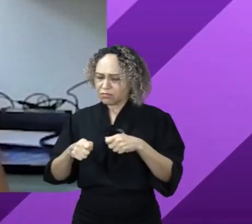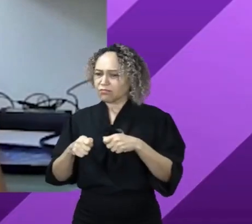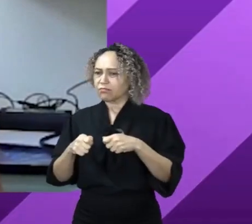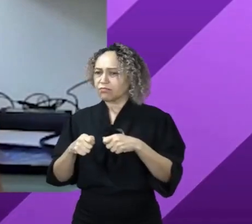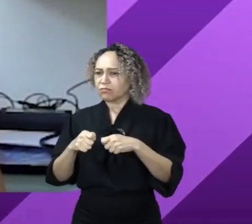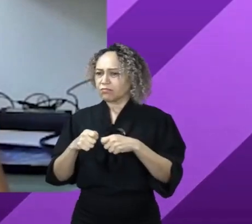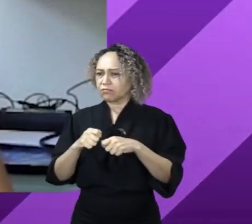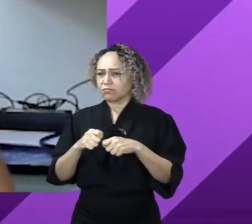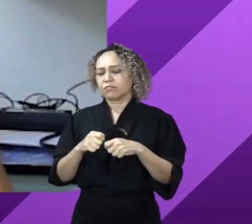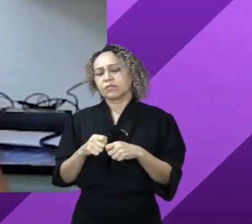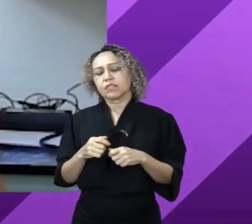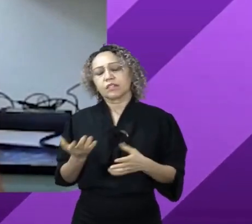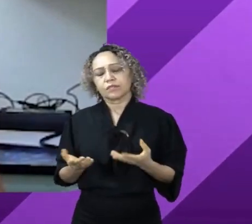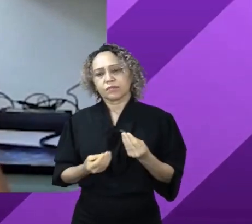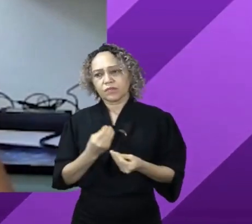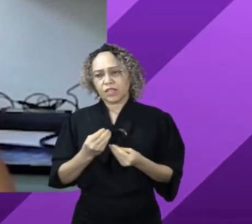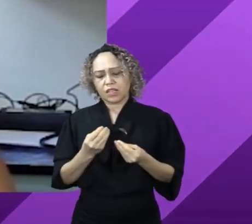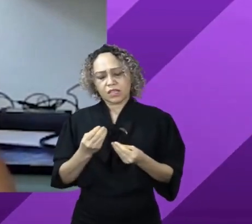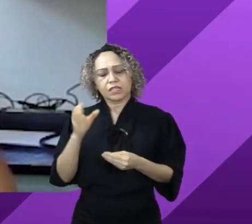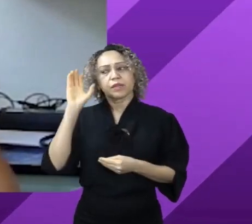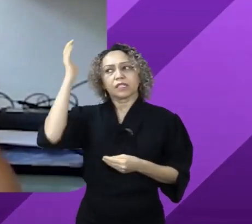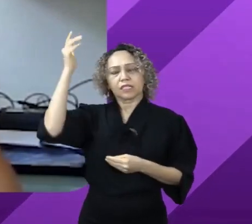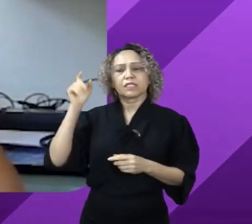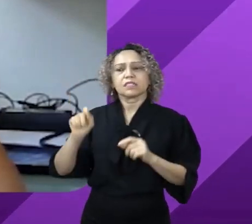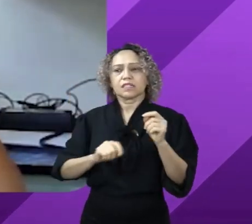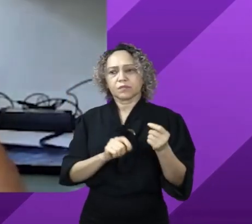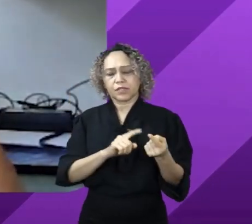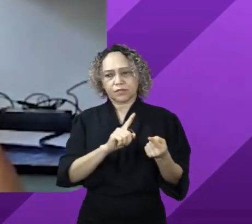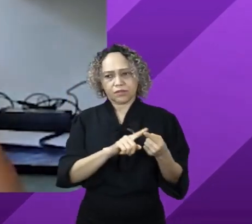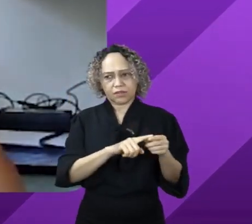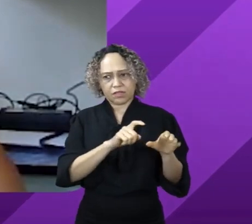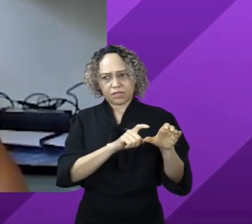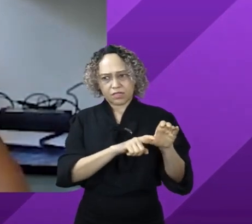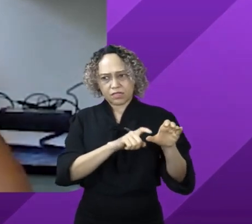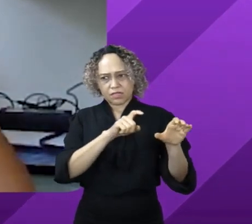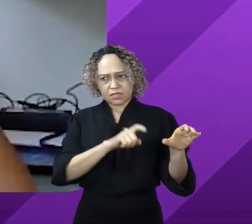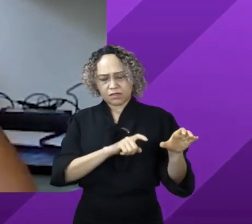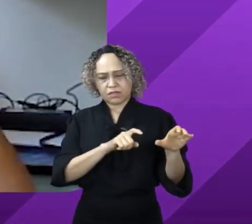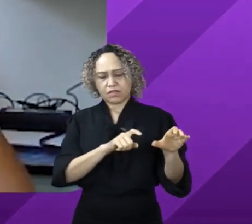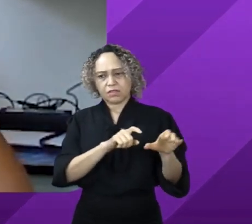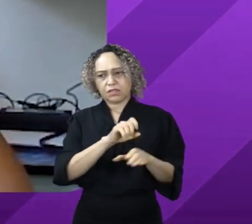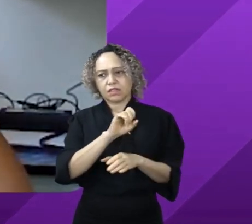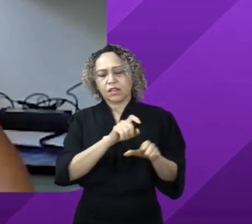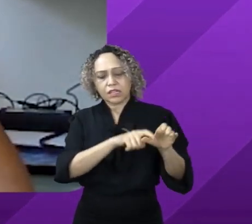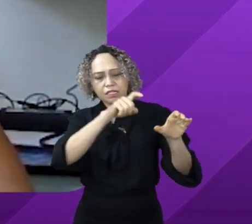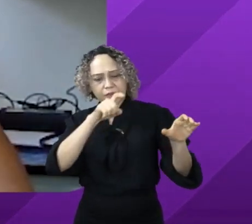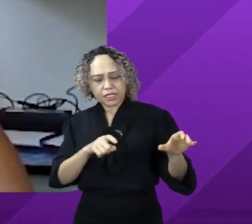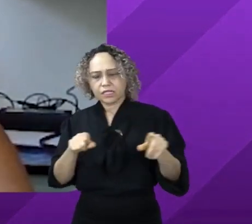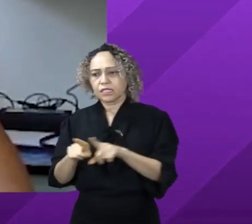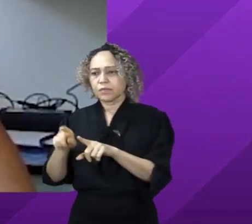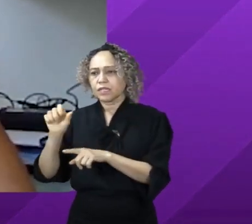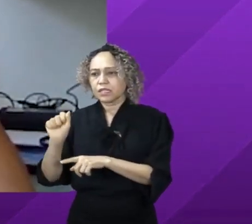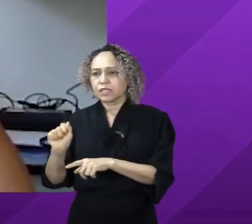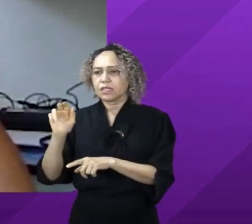e autonomia é a capacidade de tomar decisões. Então, a ideia é que você permaneça com independência e autonomia o